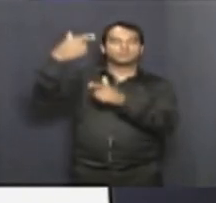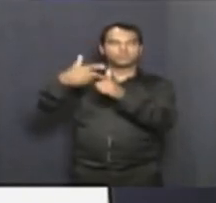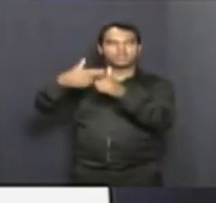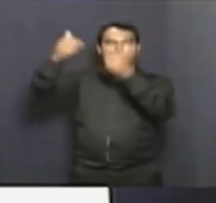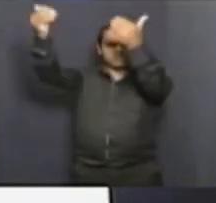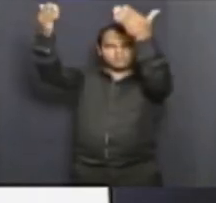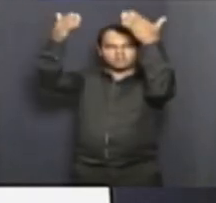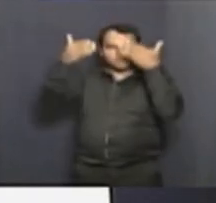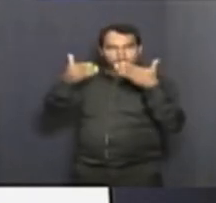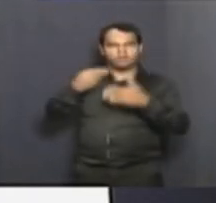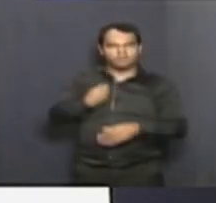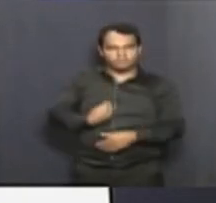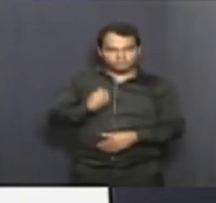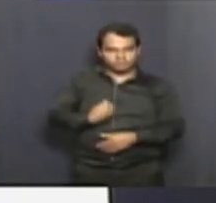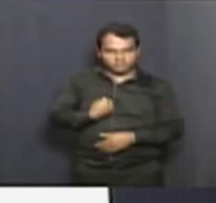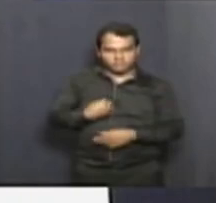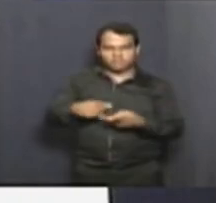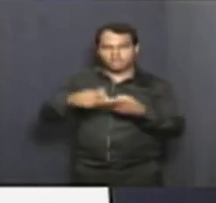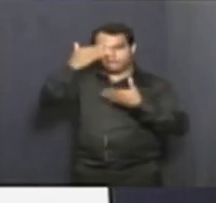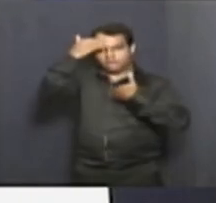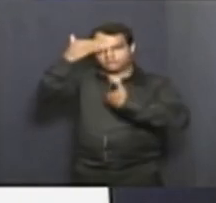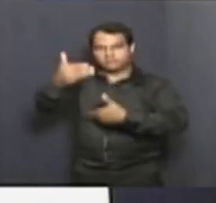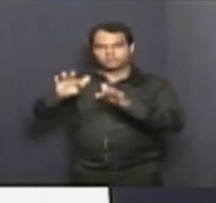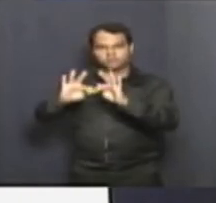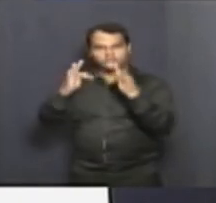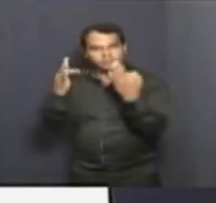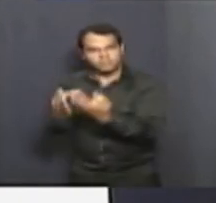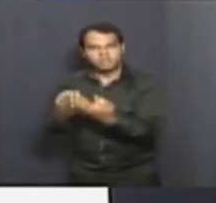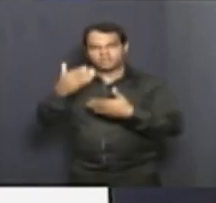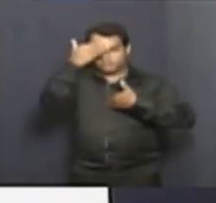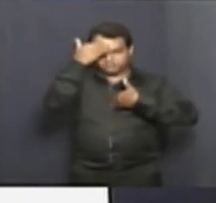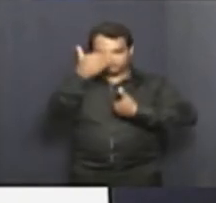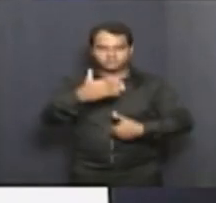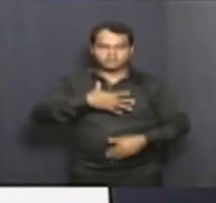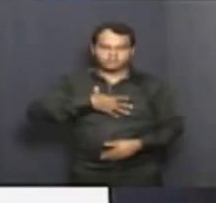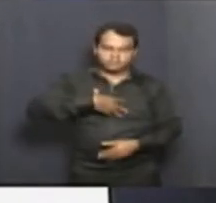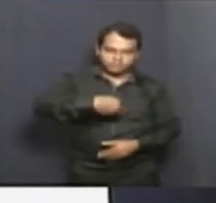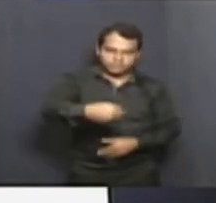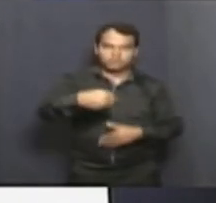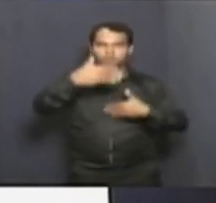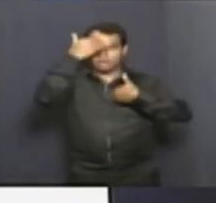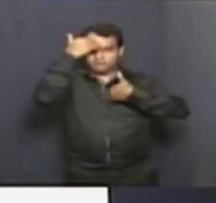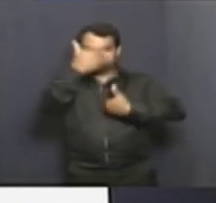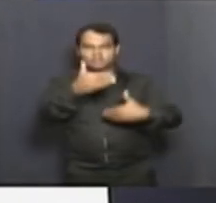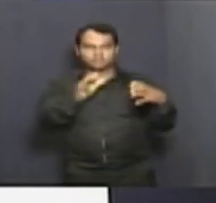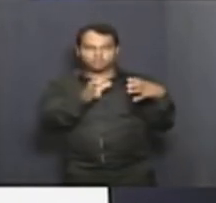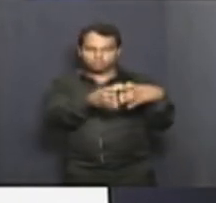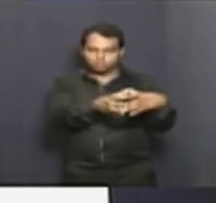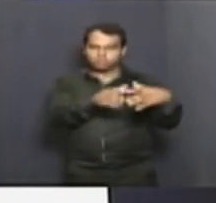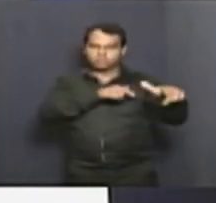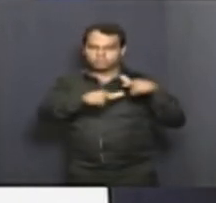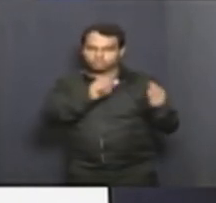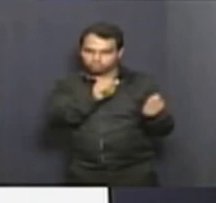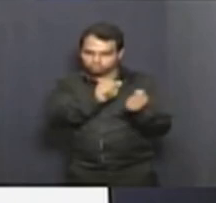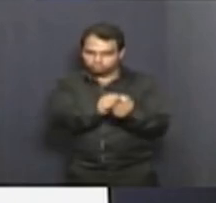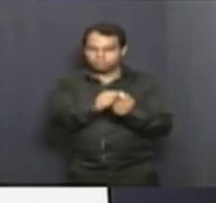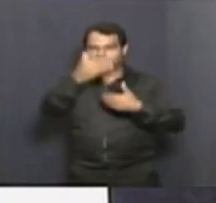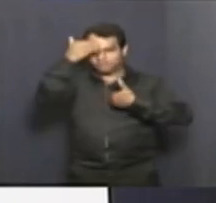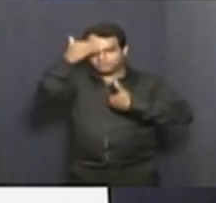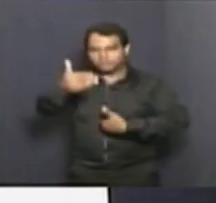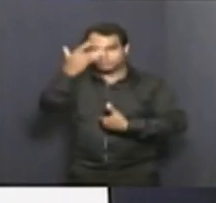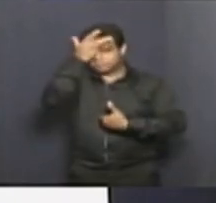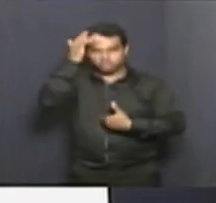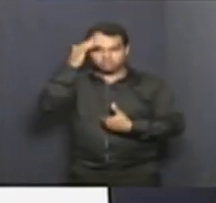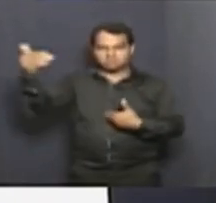vida agradecimento a minha família os meus filhos agradecimento em equipe agradecimento aos militantes